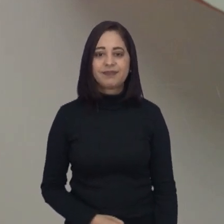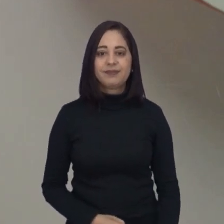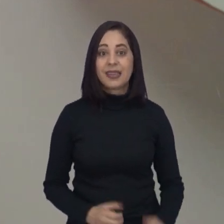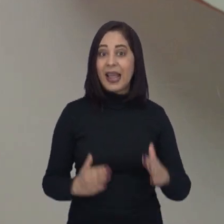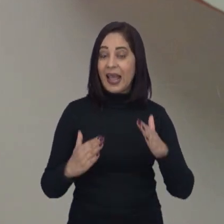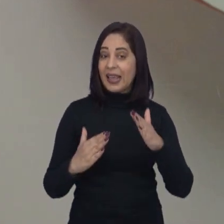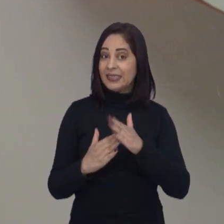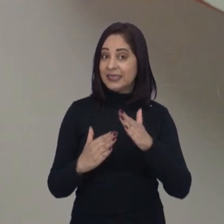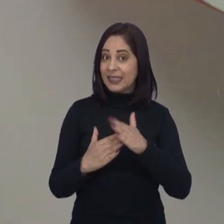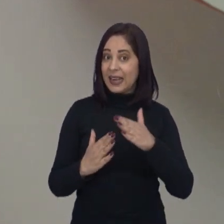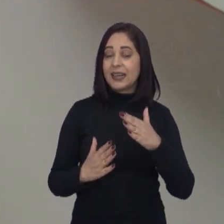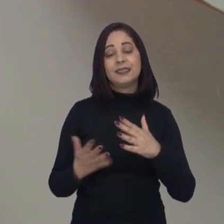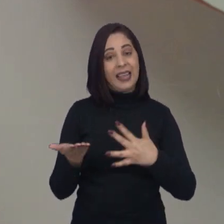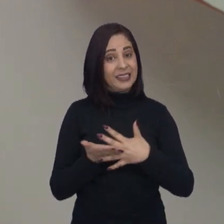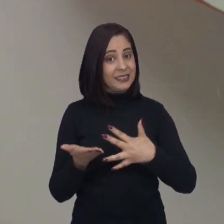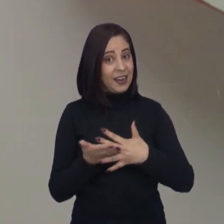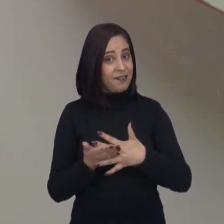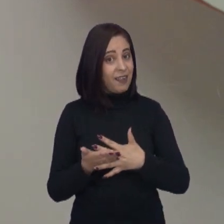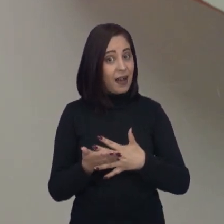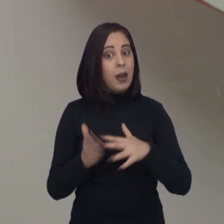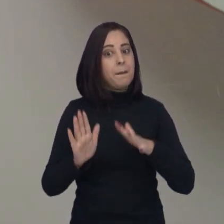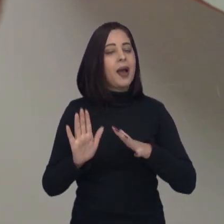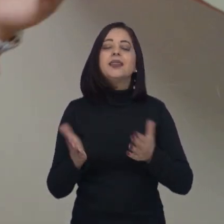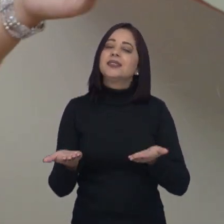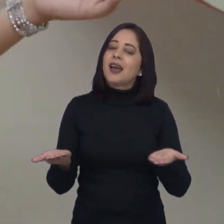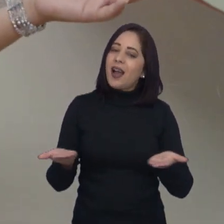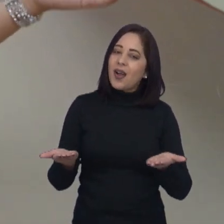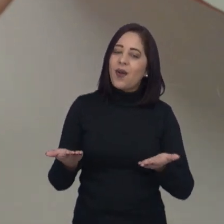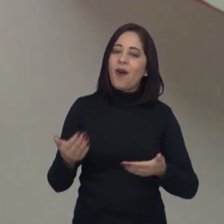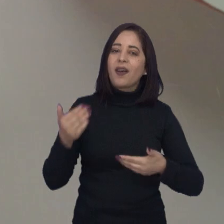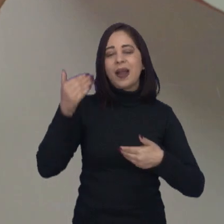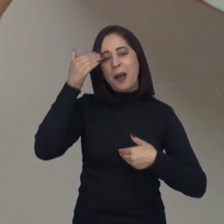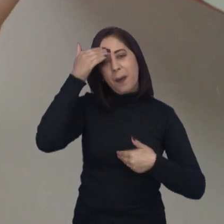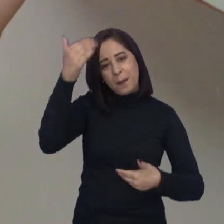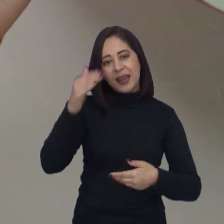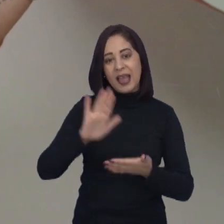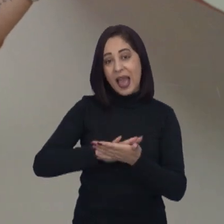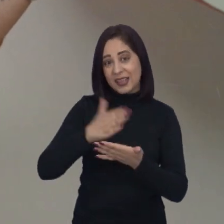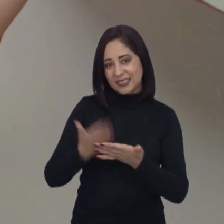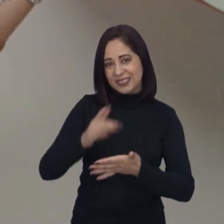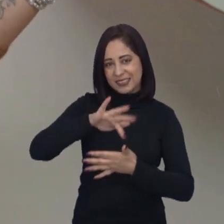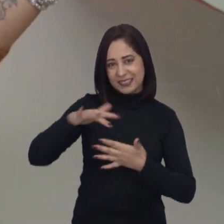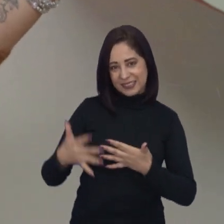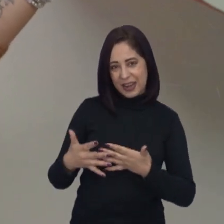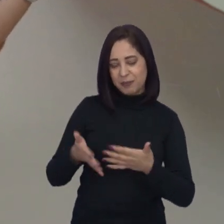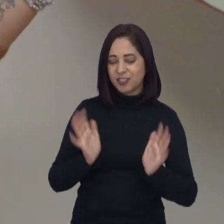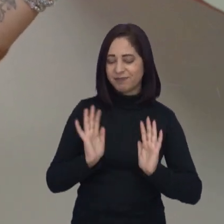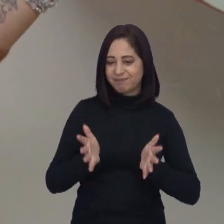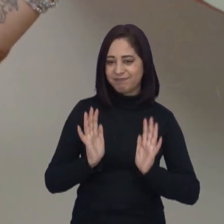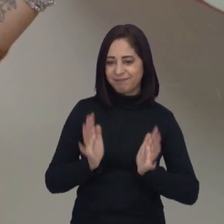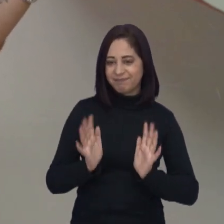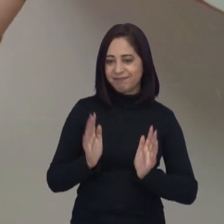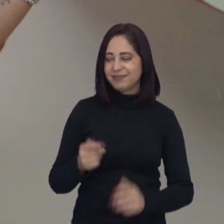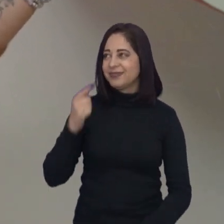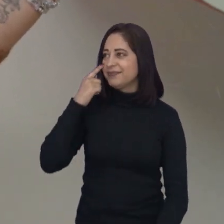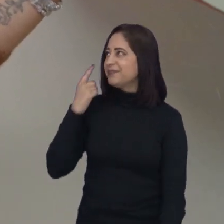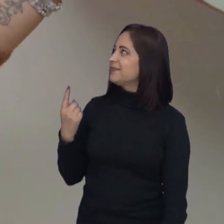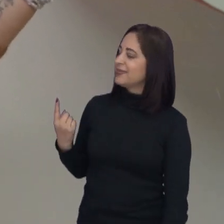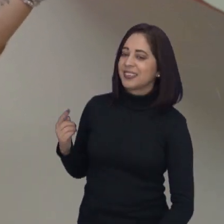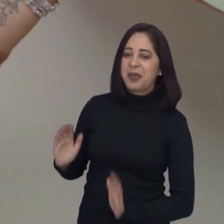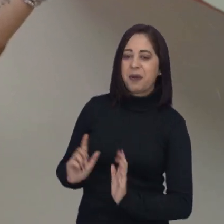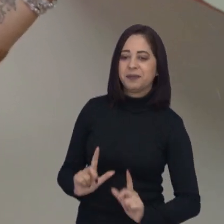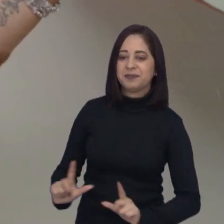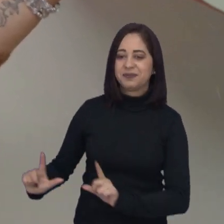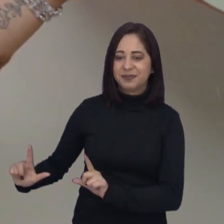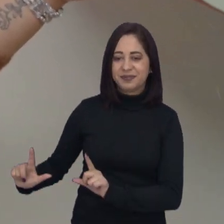o intervalo, não posso esquecer de agradecer, é claro, a participação aqui, ó, da Ana, que está no meu ladinho, aqui do meu ladinho,